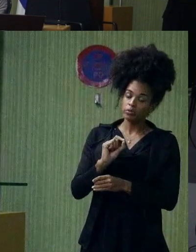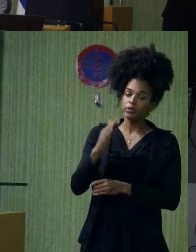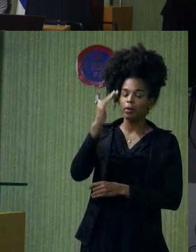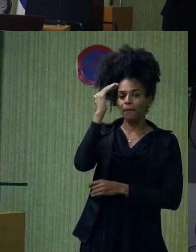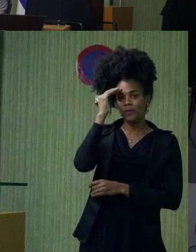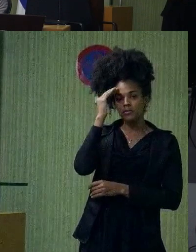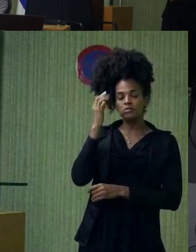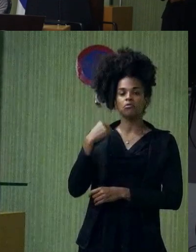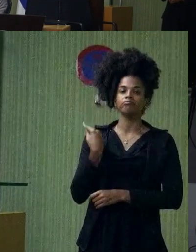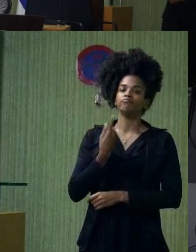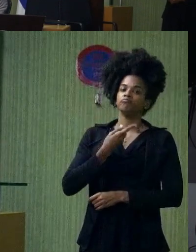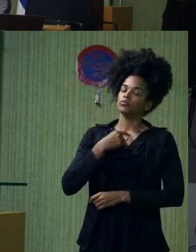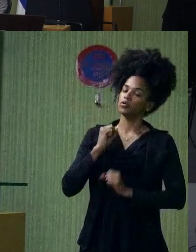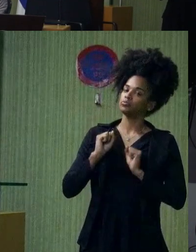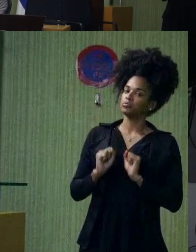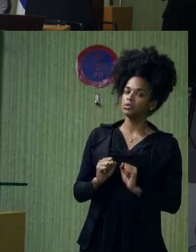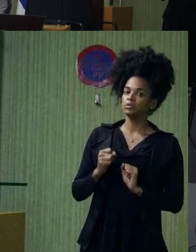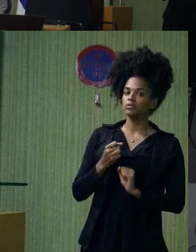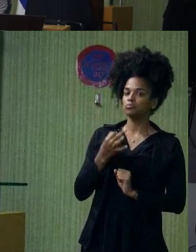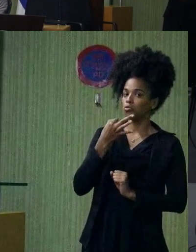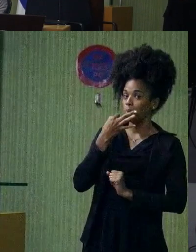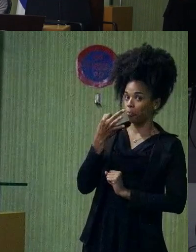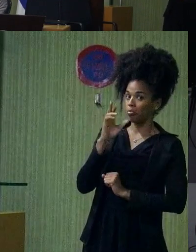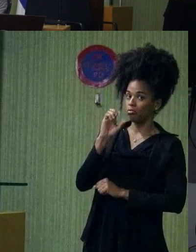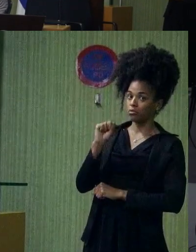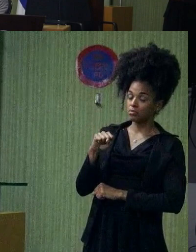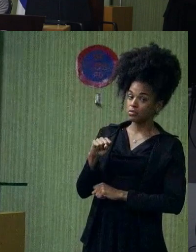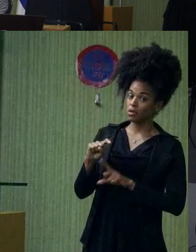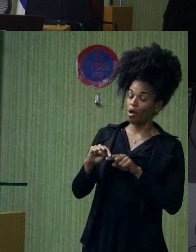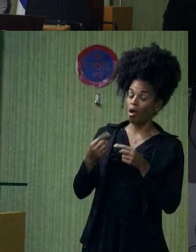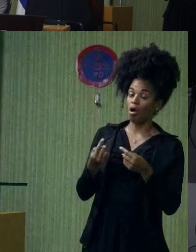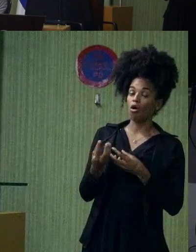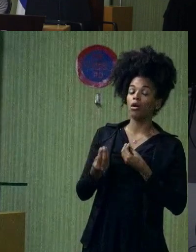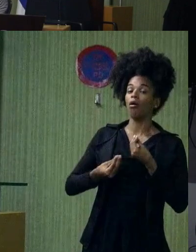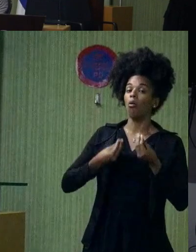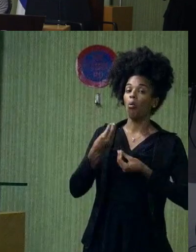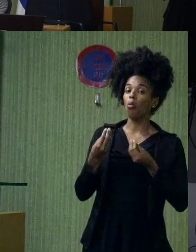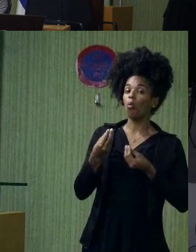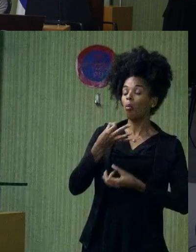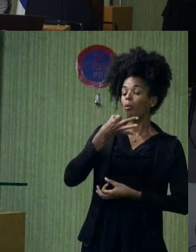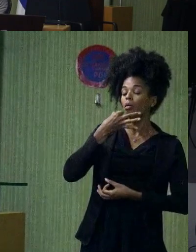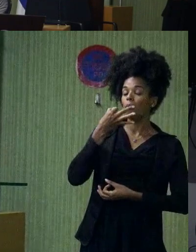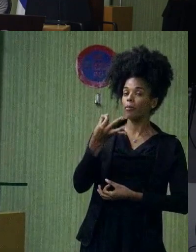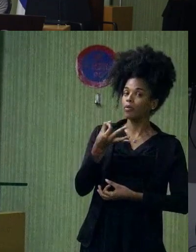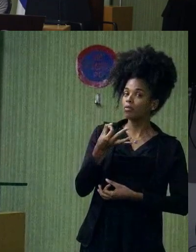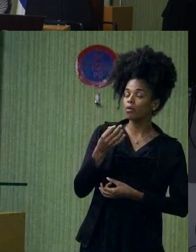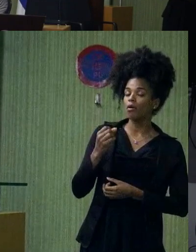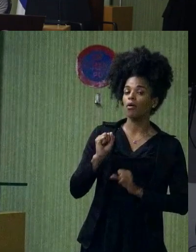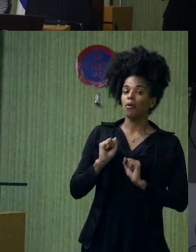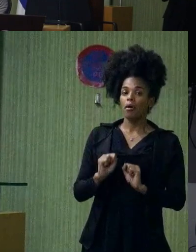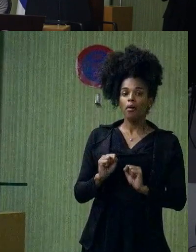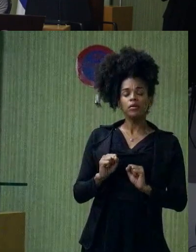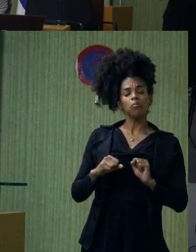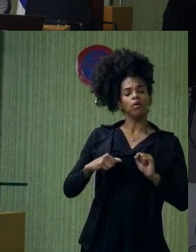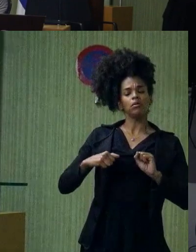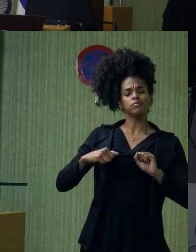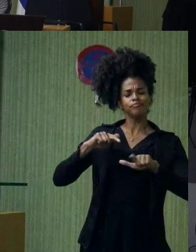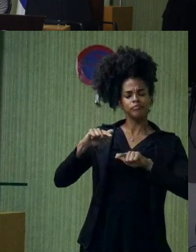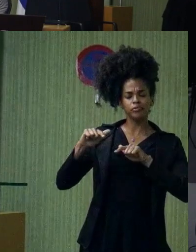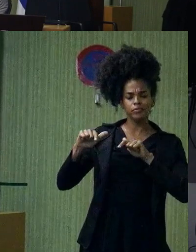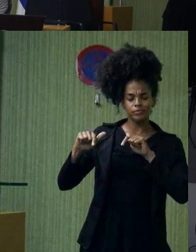voz agora a forma como nós vamos manifestar a nossa voz é que pode ser trabalhada por